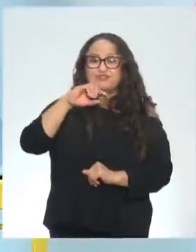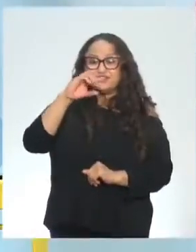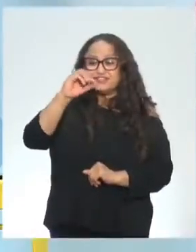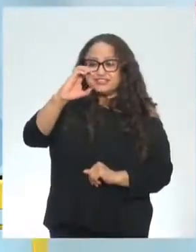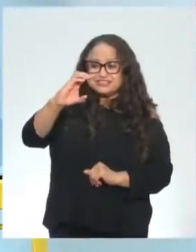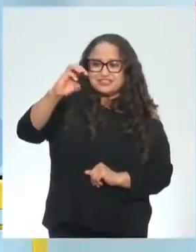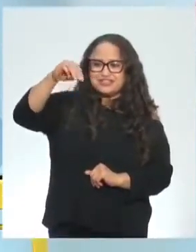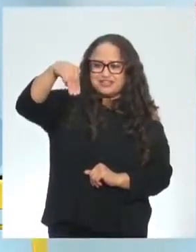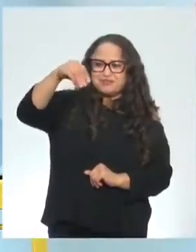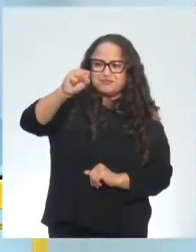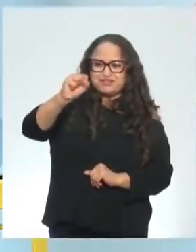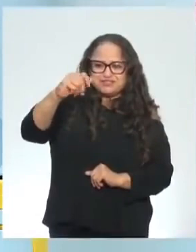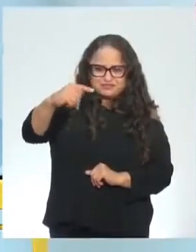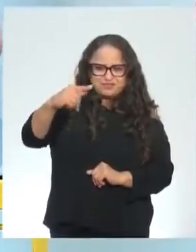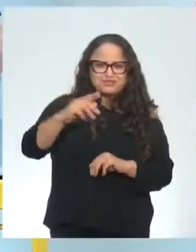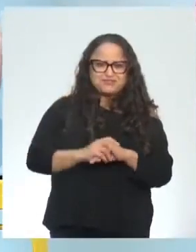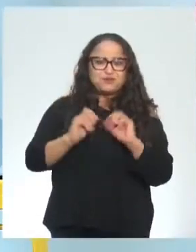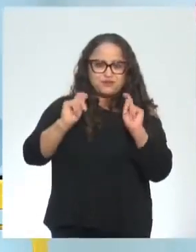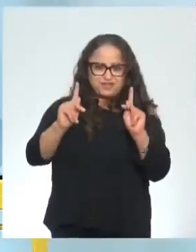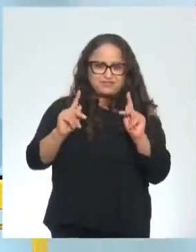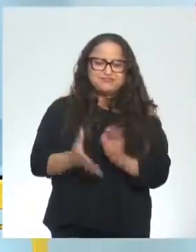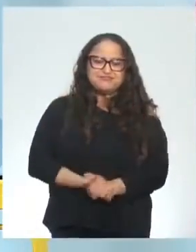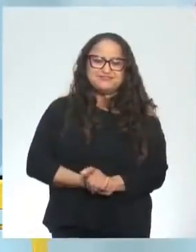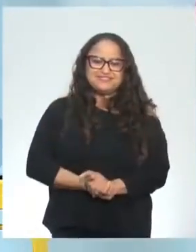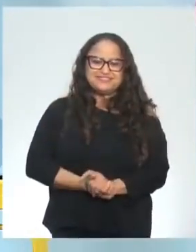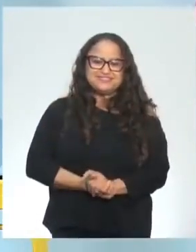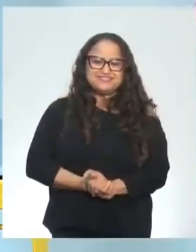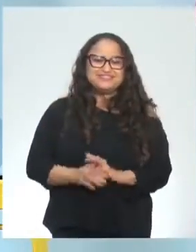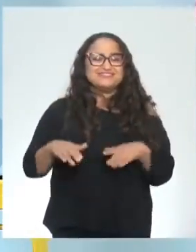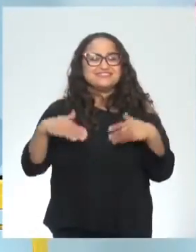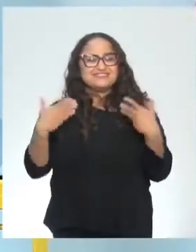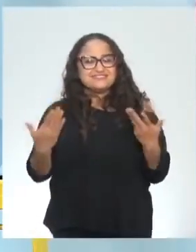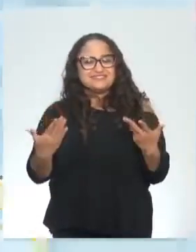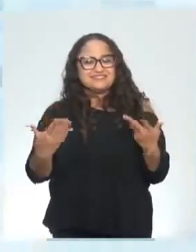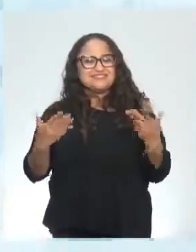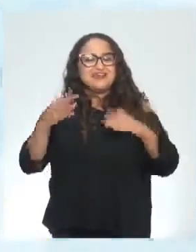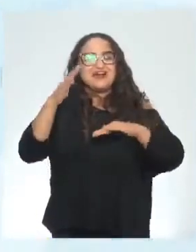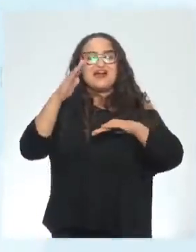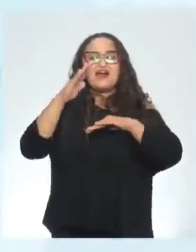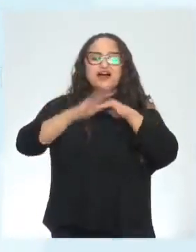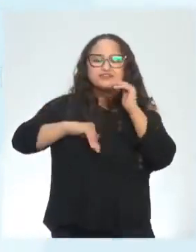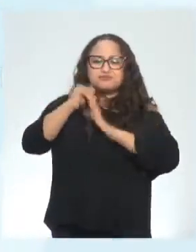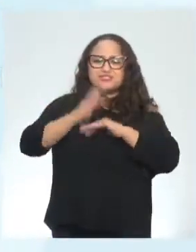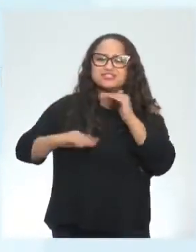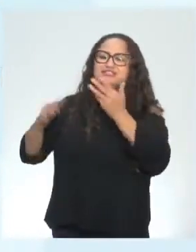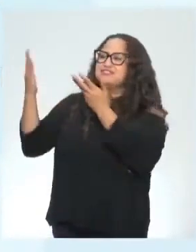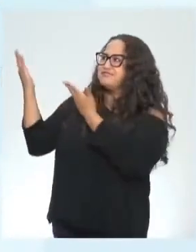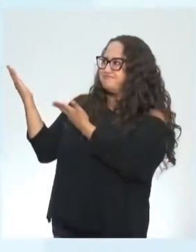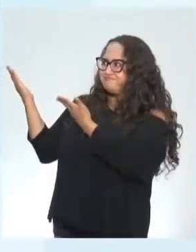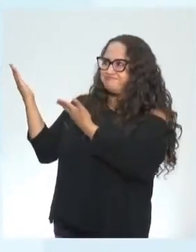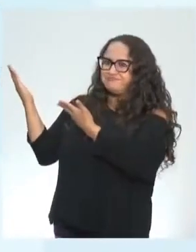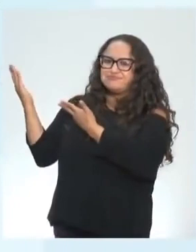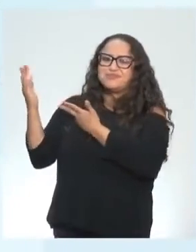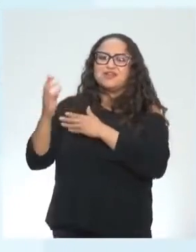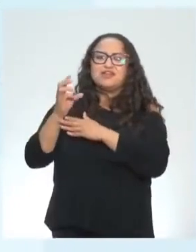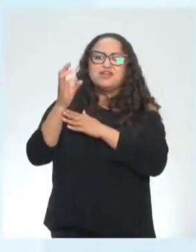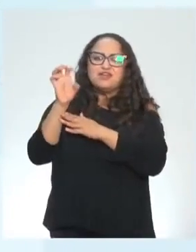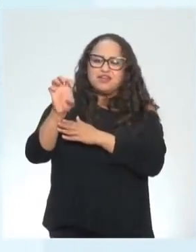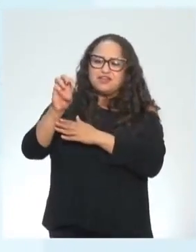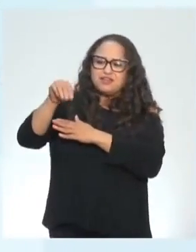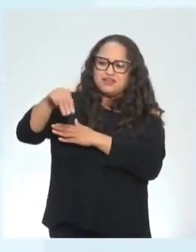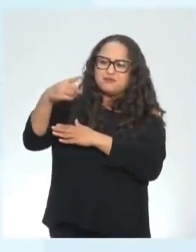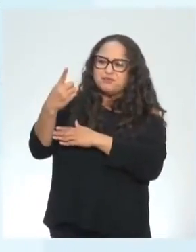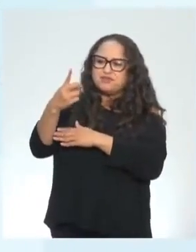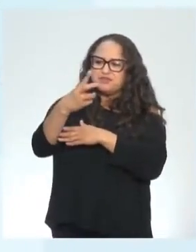daí a gente consegue ter acesso aos seus belezinha Então Fê as habilidades estão aqui para eles M13